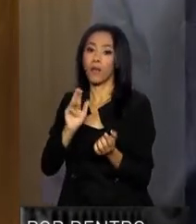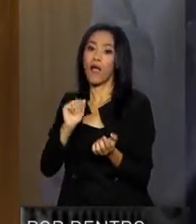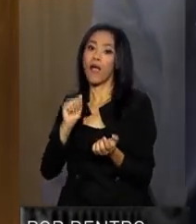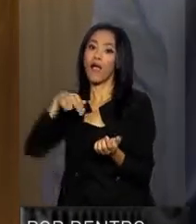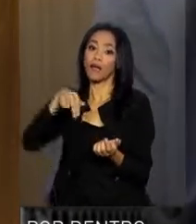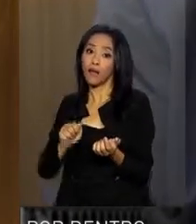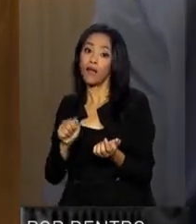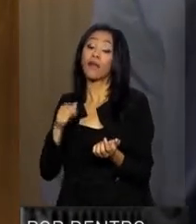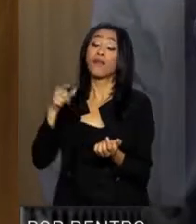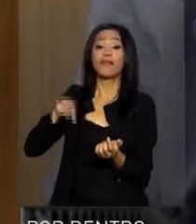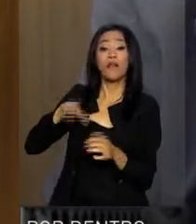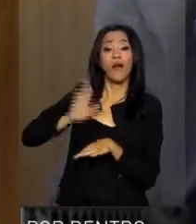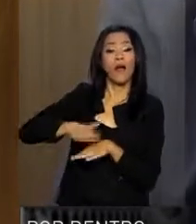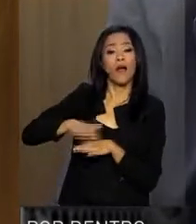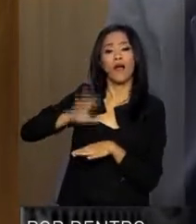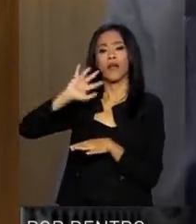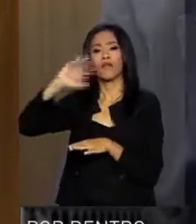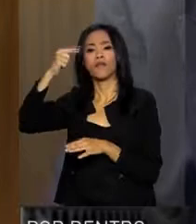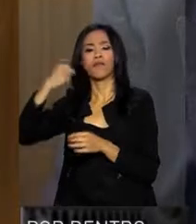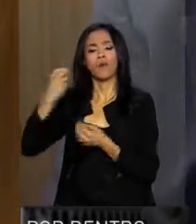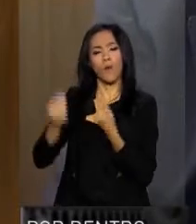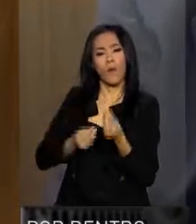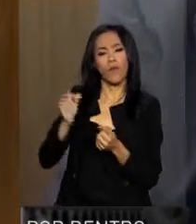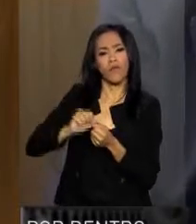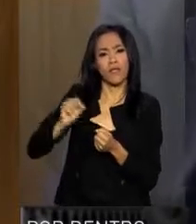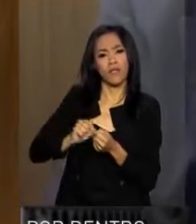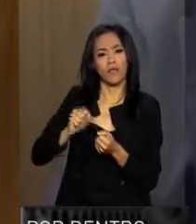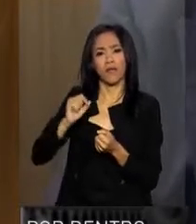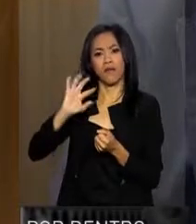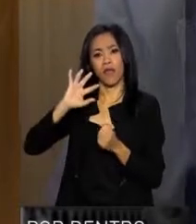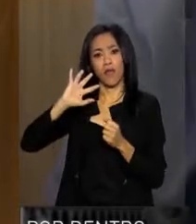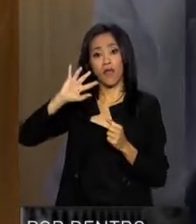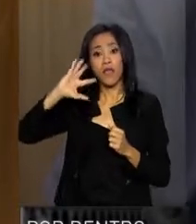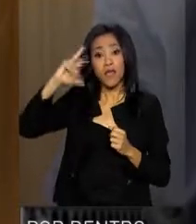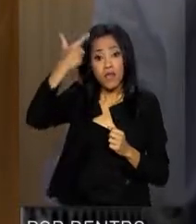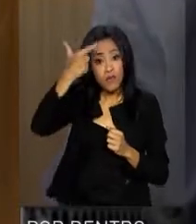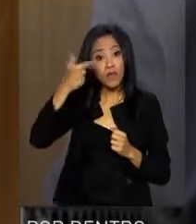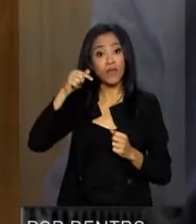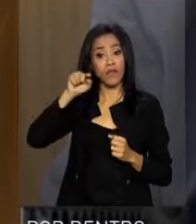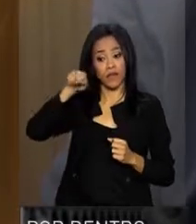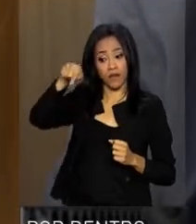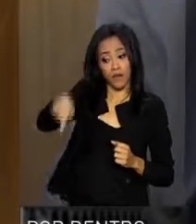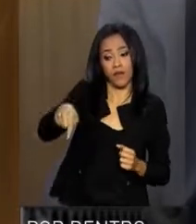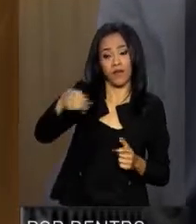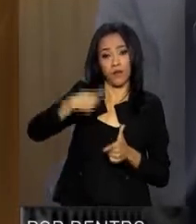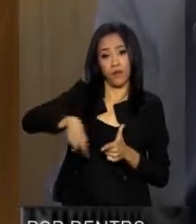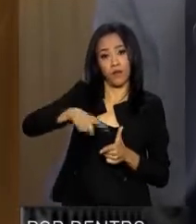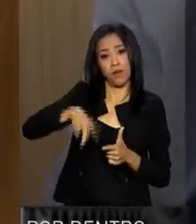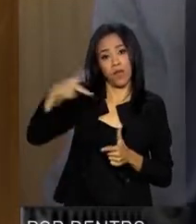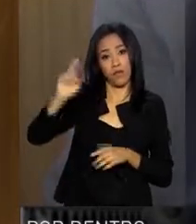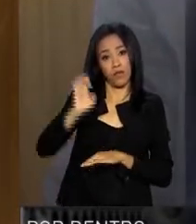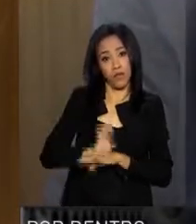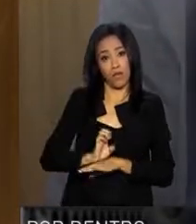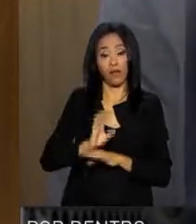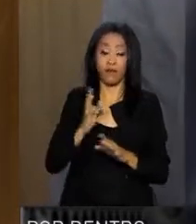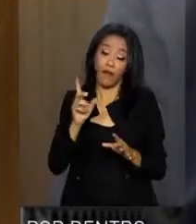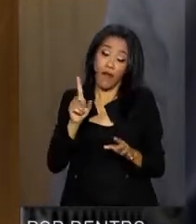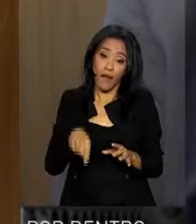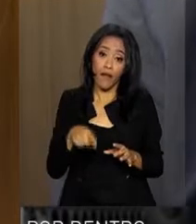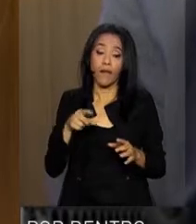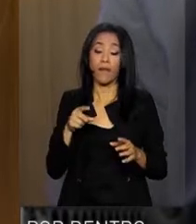que dizem respeito às ações na na bacia geradora da água portanto eu acho que essa é a solução